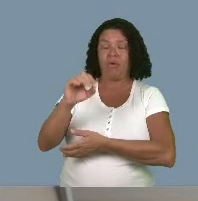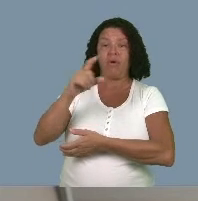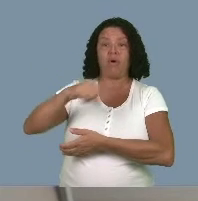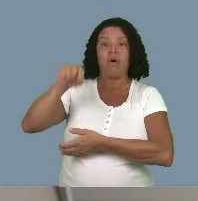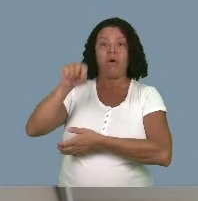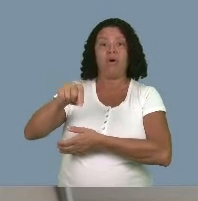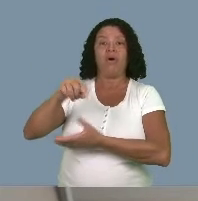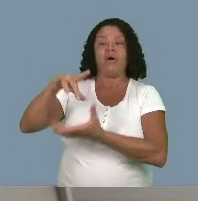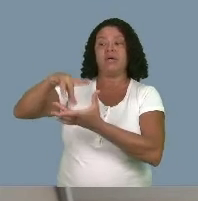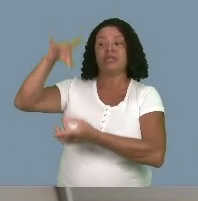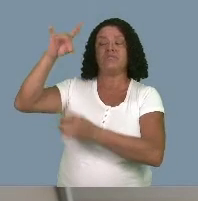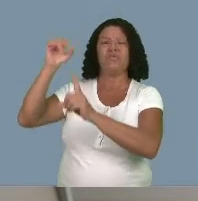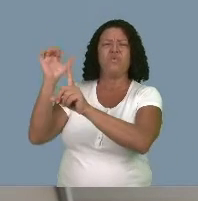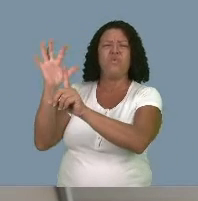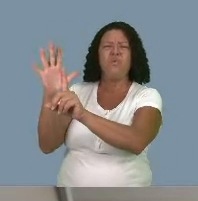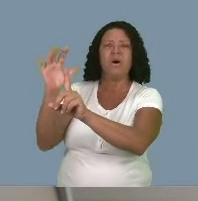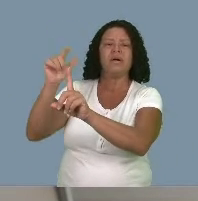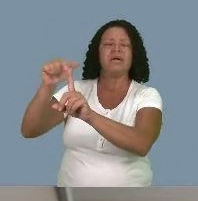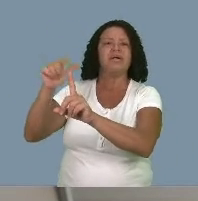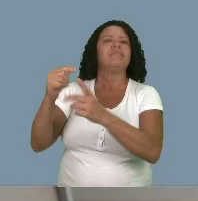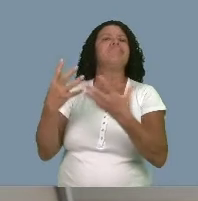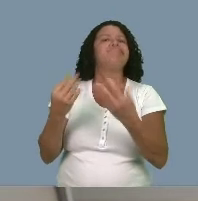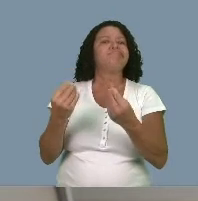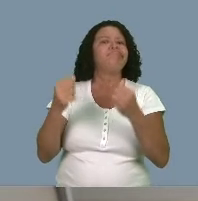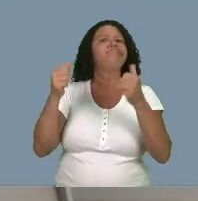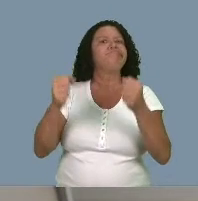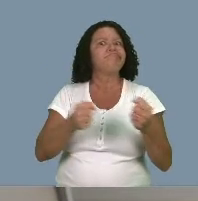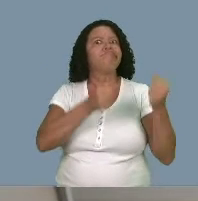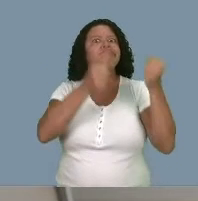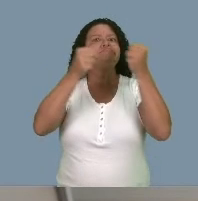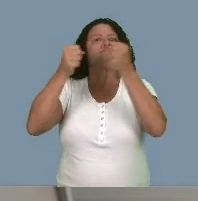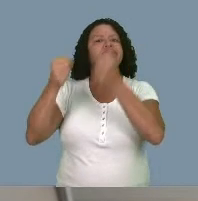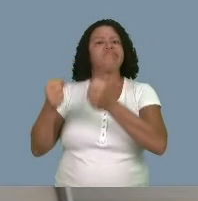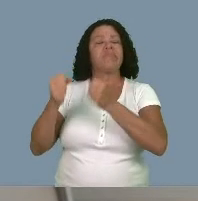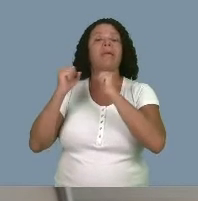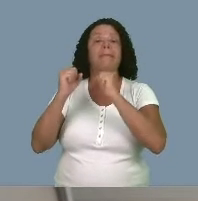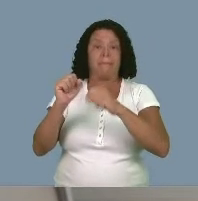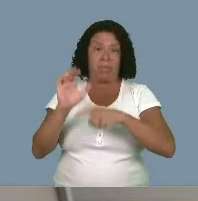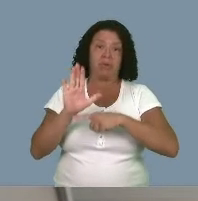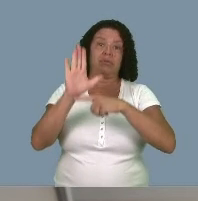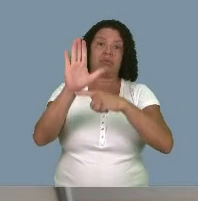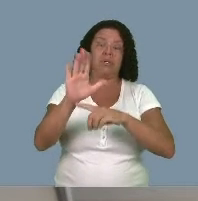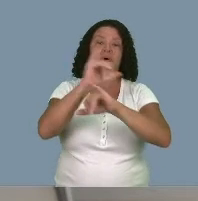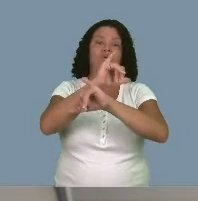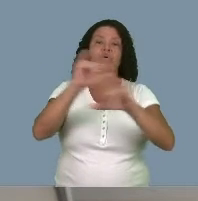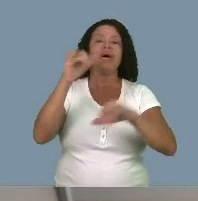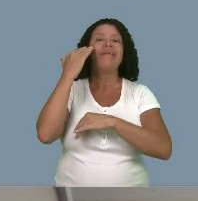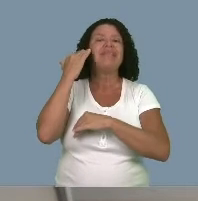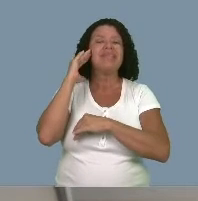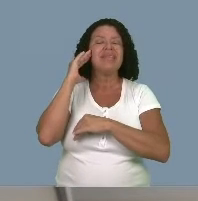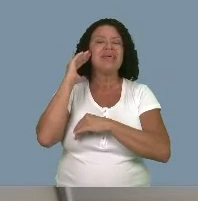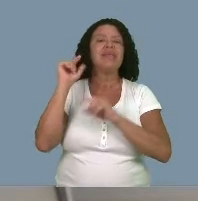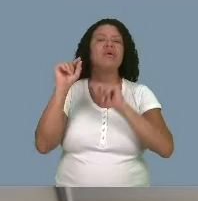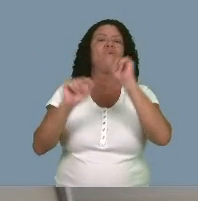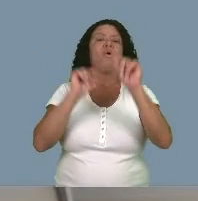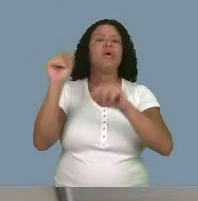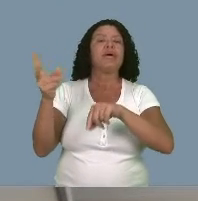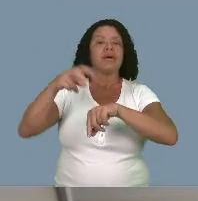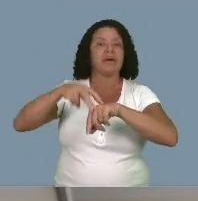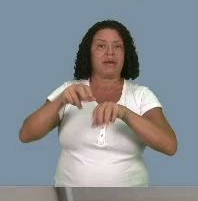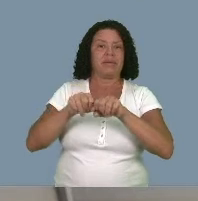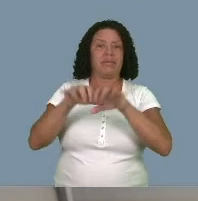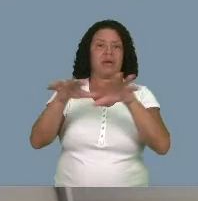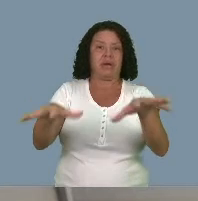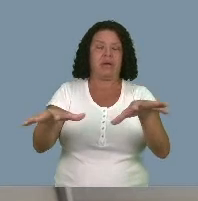iluminado, de tanto escola, pode nos informar e pode nos ajudar a entender a pandemia